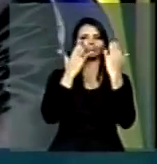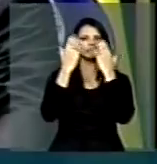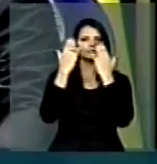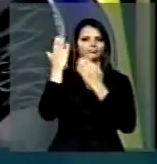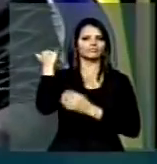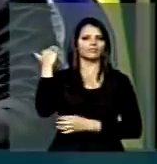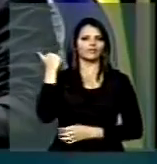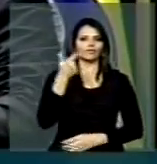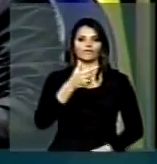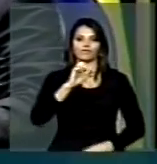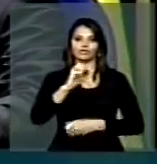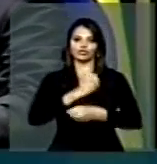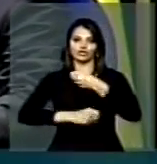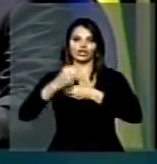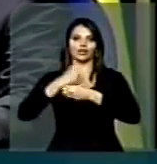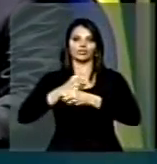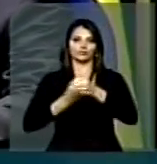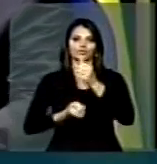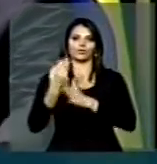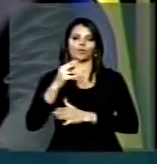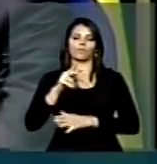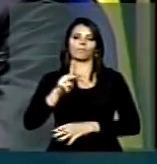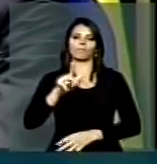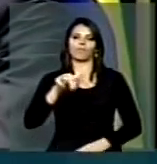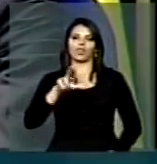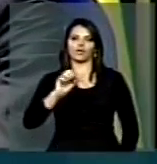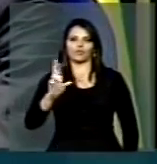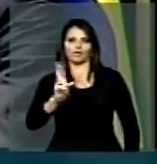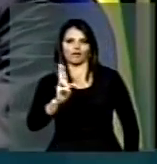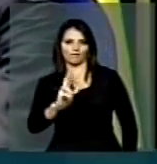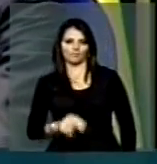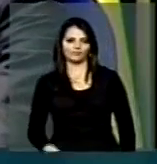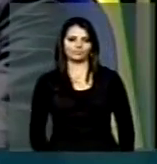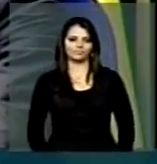O Brasil, senhoras e senhores,